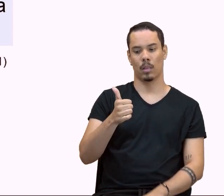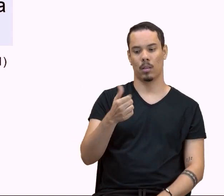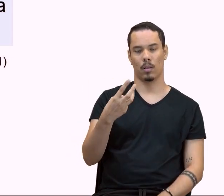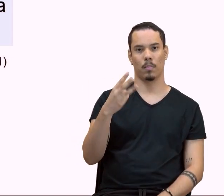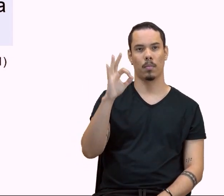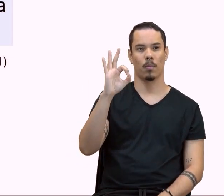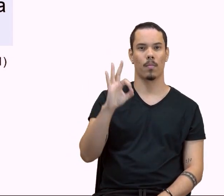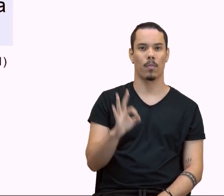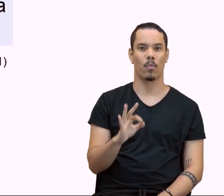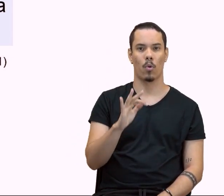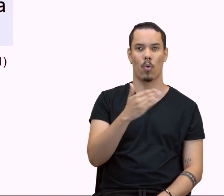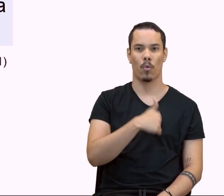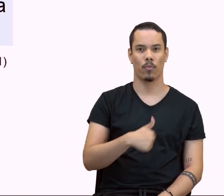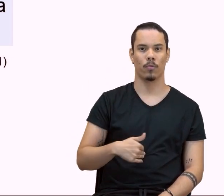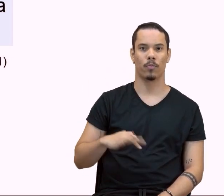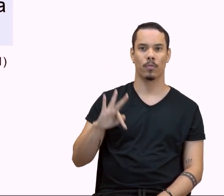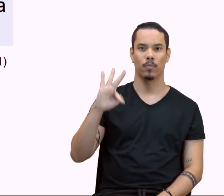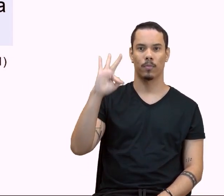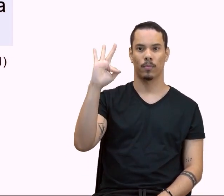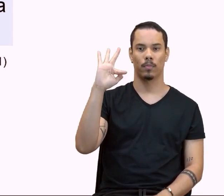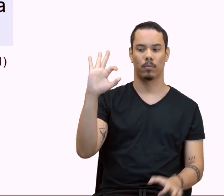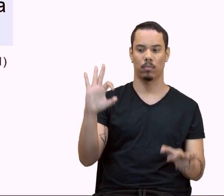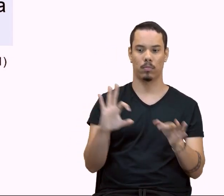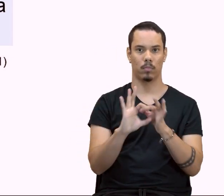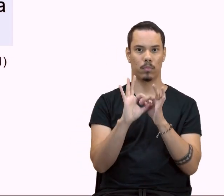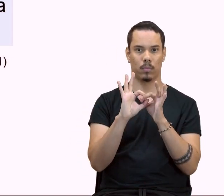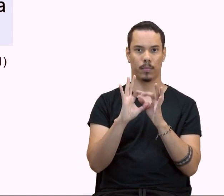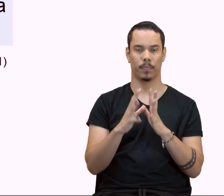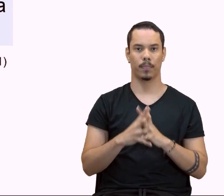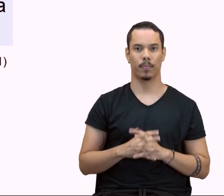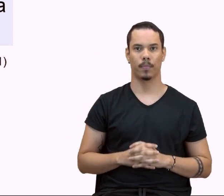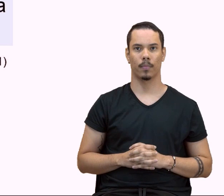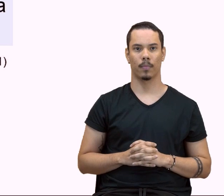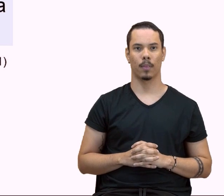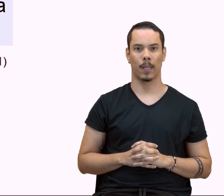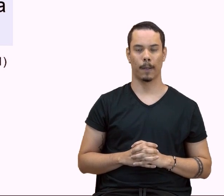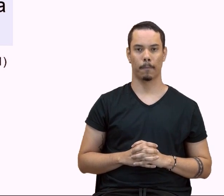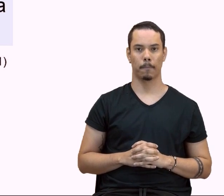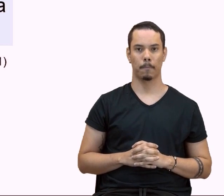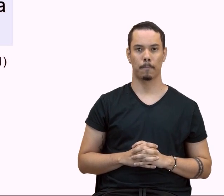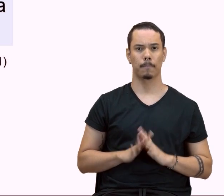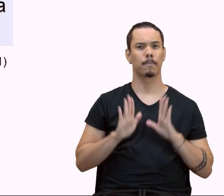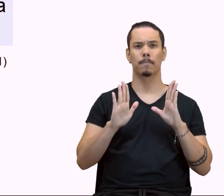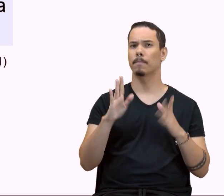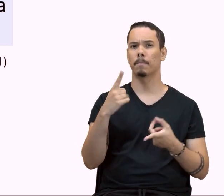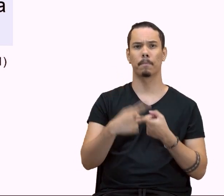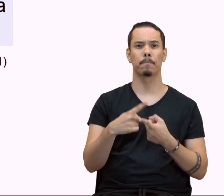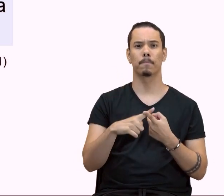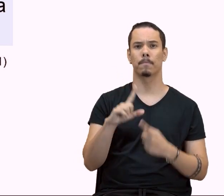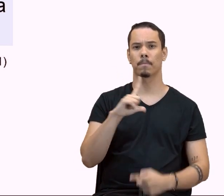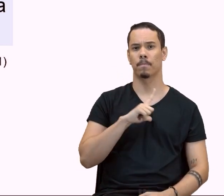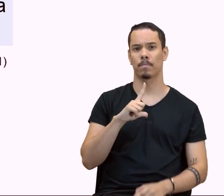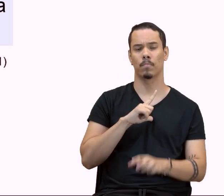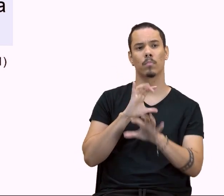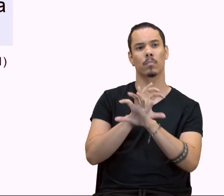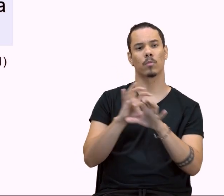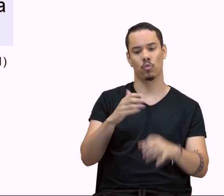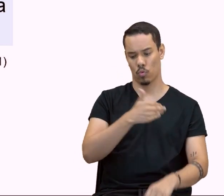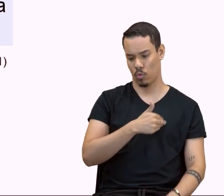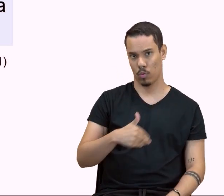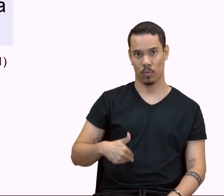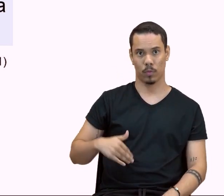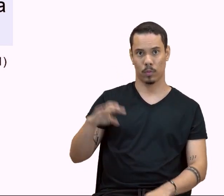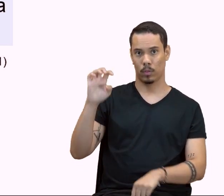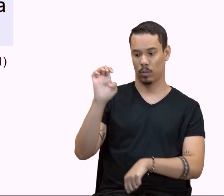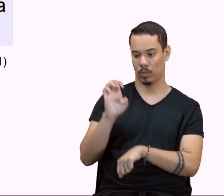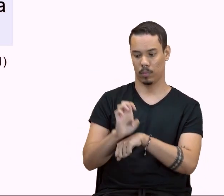governo federal, ou a União. Beleza? Próximo. Professor, por que a gente já tem aqui agora o governo estadual? Porque que